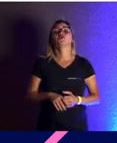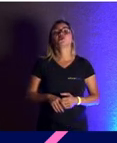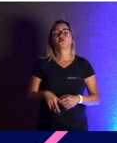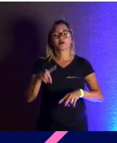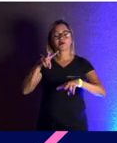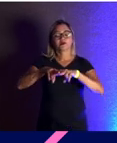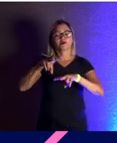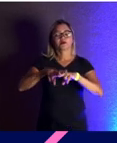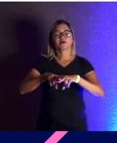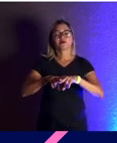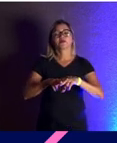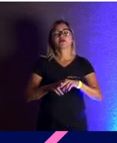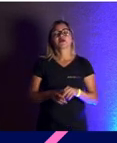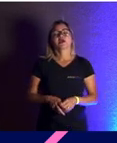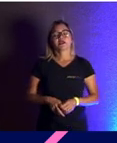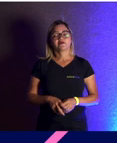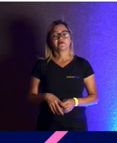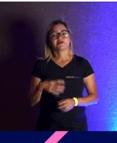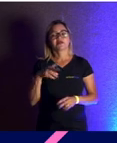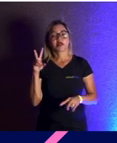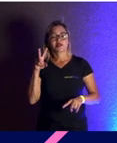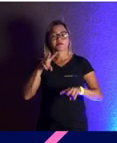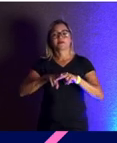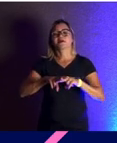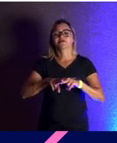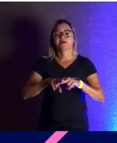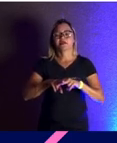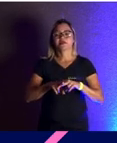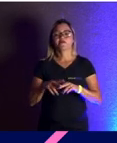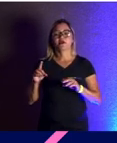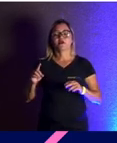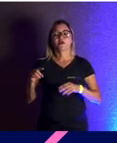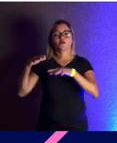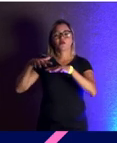a entidade de investida da polícia que foi presa e a estava